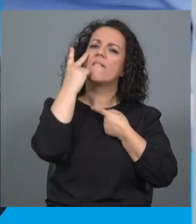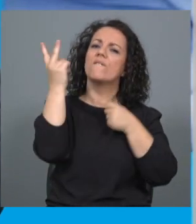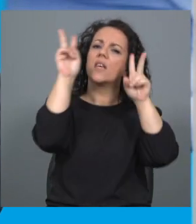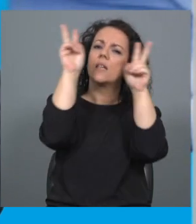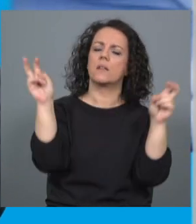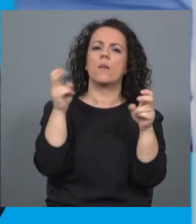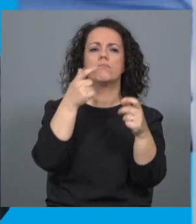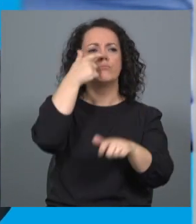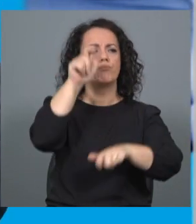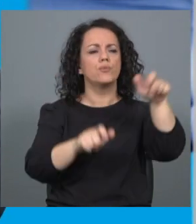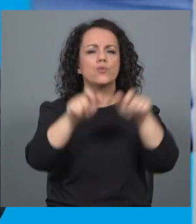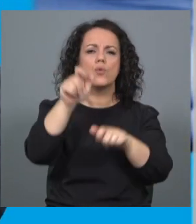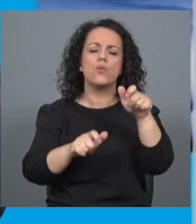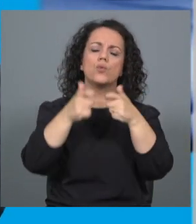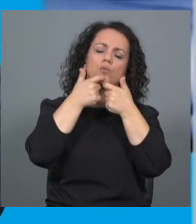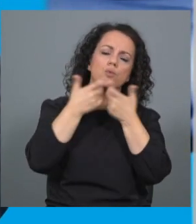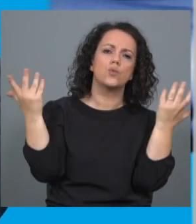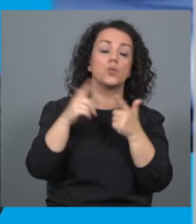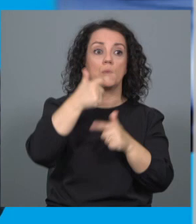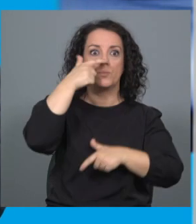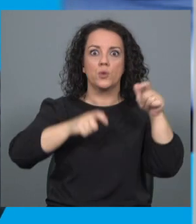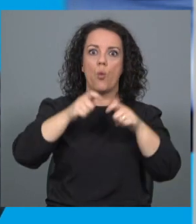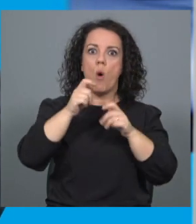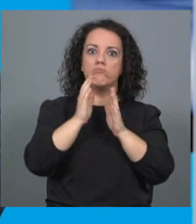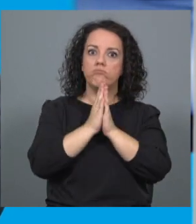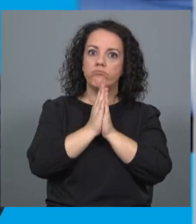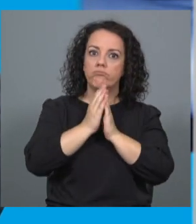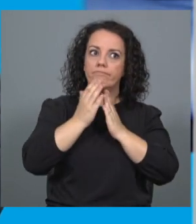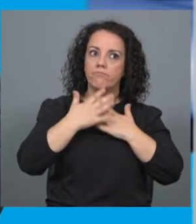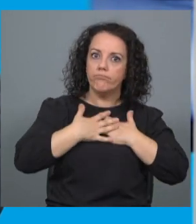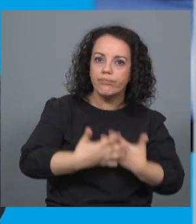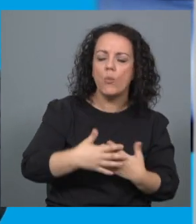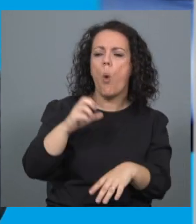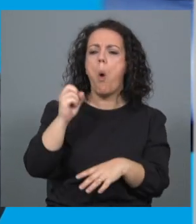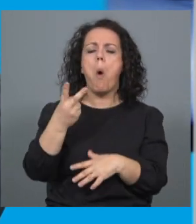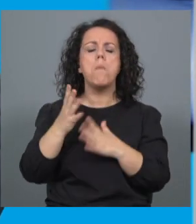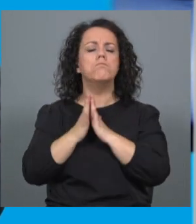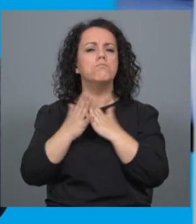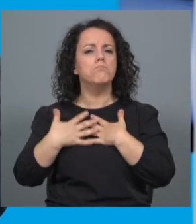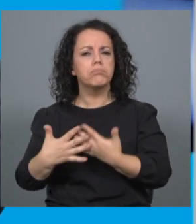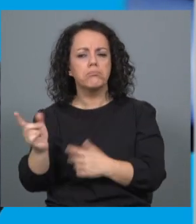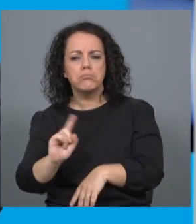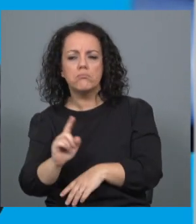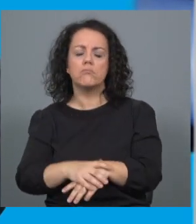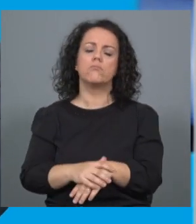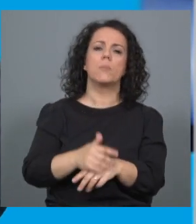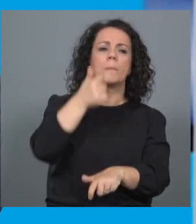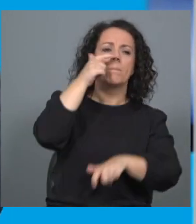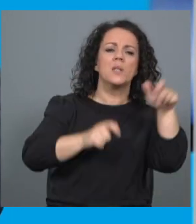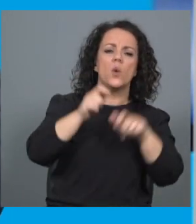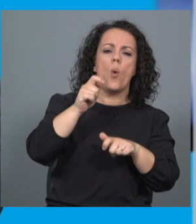Públicos esses mais crentes ou mais descrentes, públicos esses mais próximos ou mais desiludidos com a própria